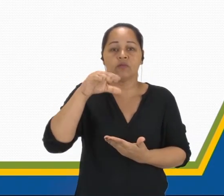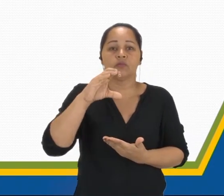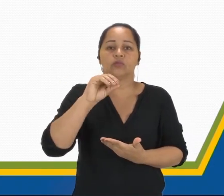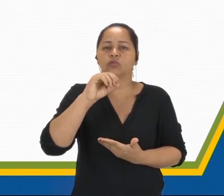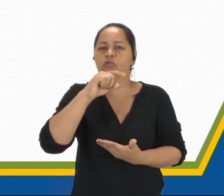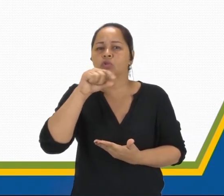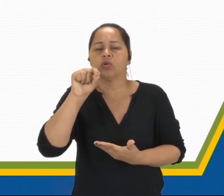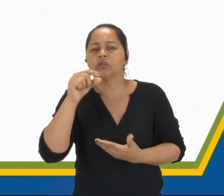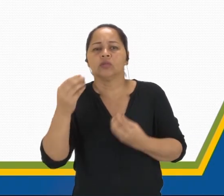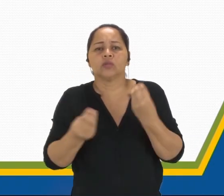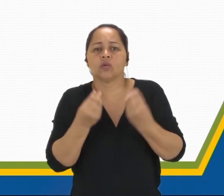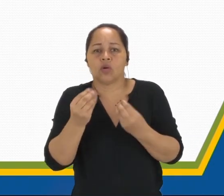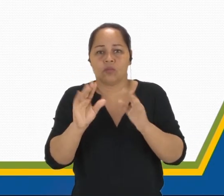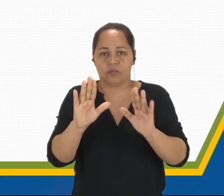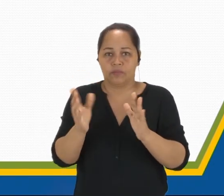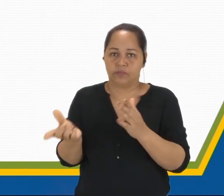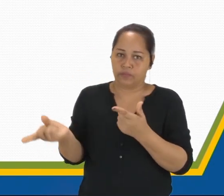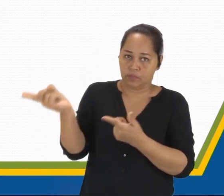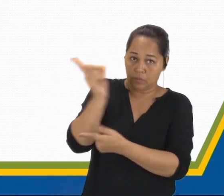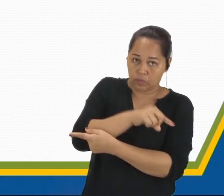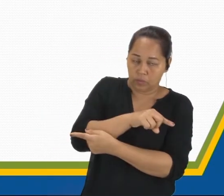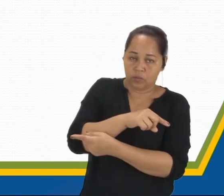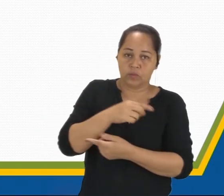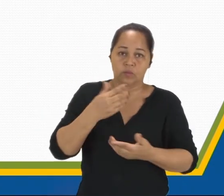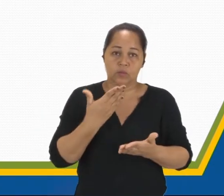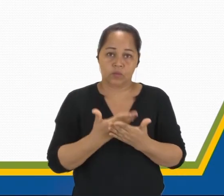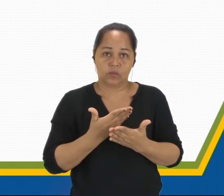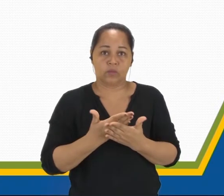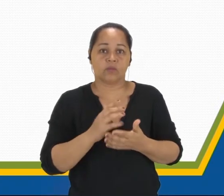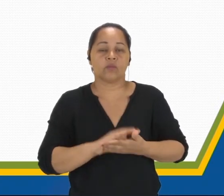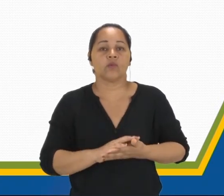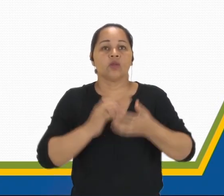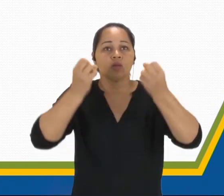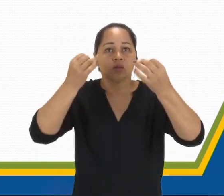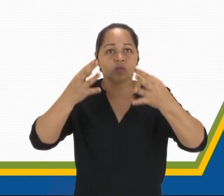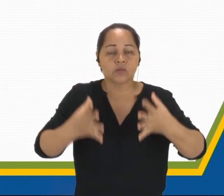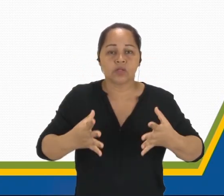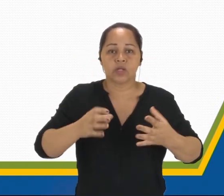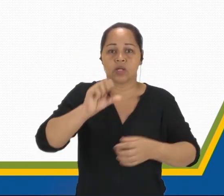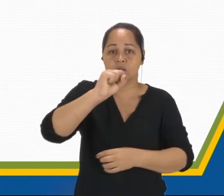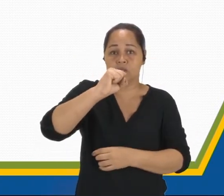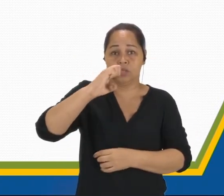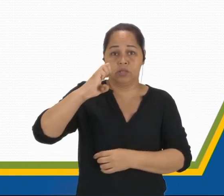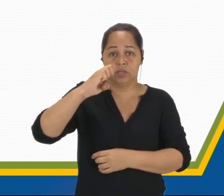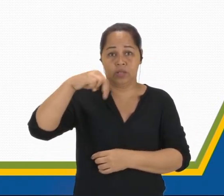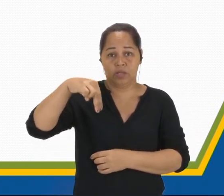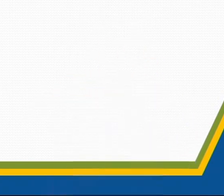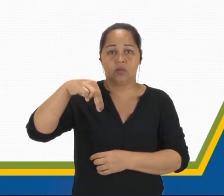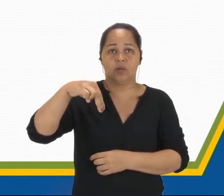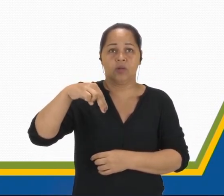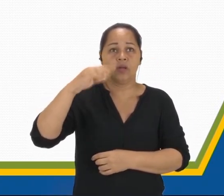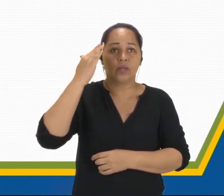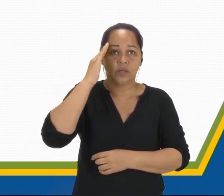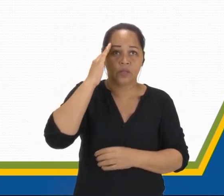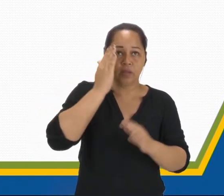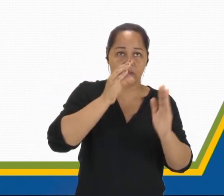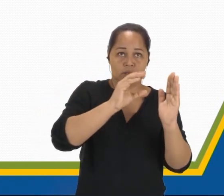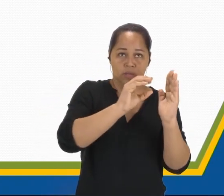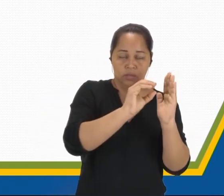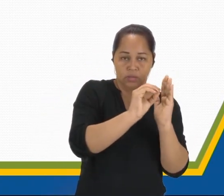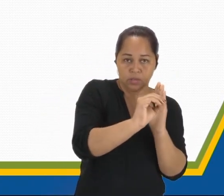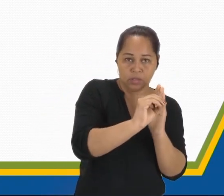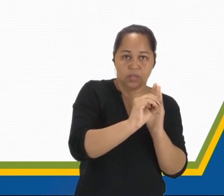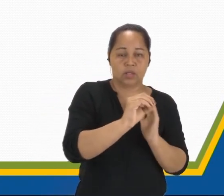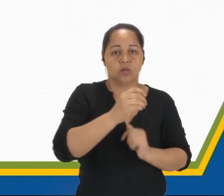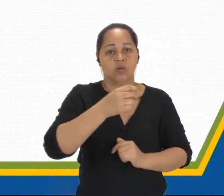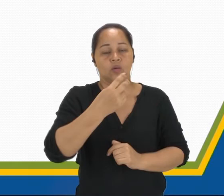A função cossecante de x, ó. Aqui é 1, que é o mínimo valor que ela vai assumir, tá? Ela vai